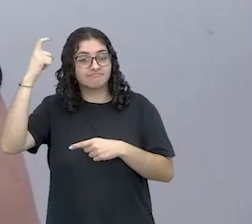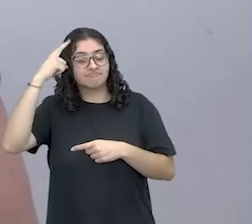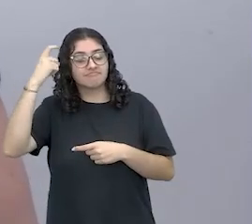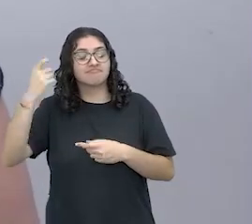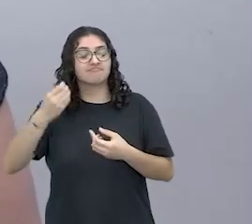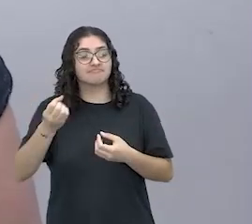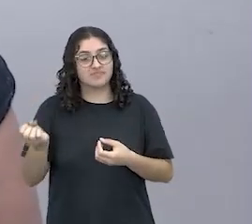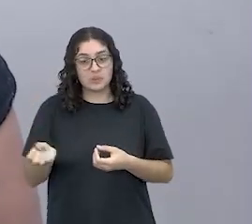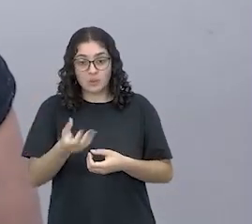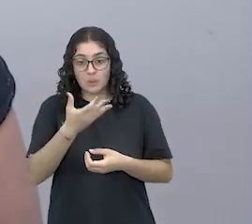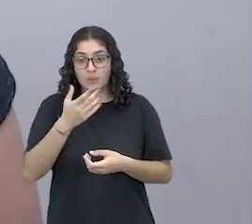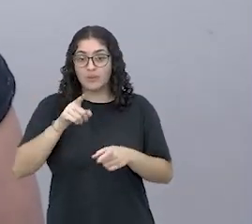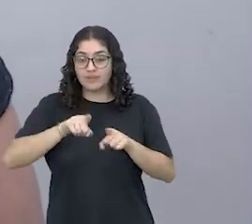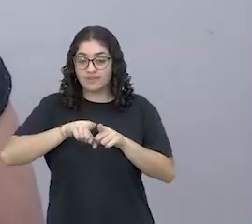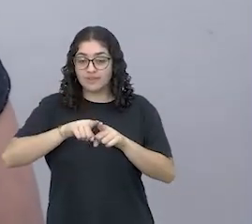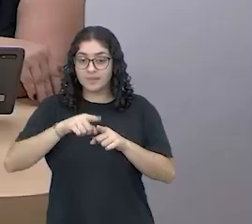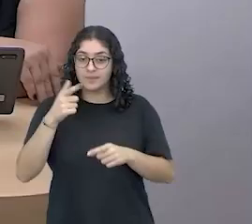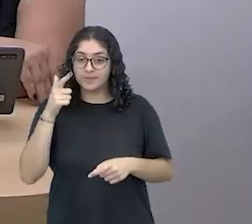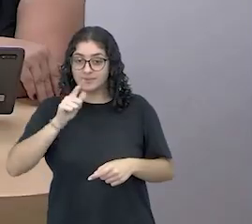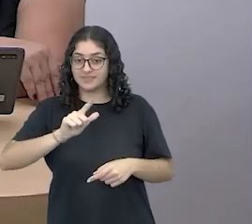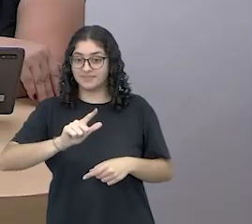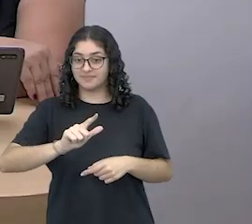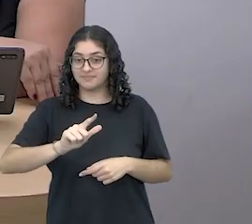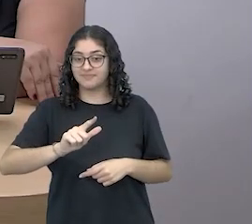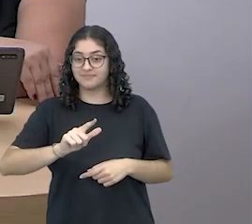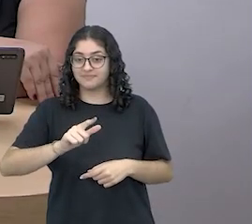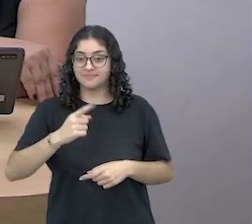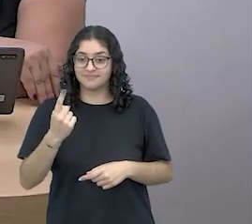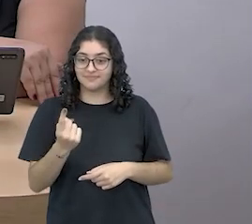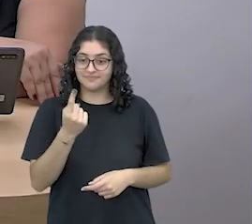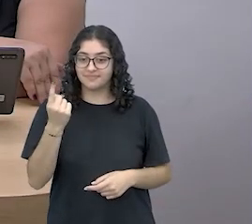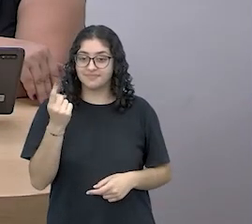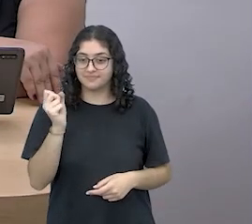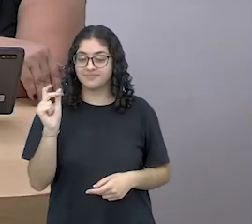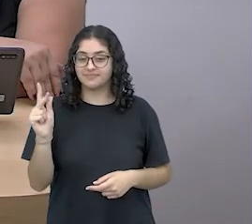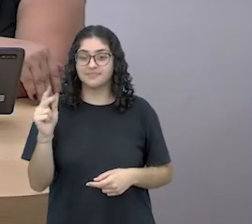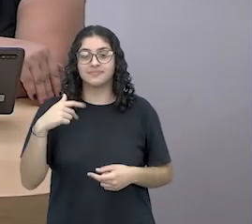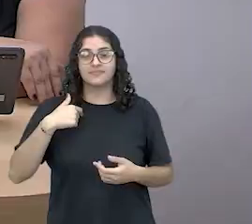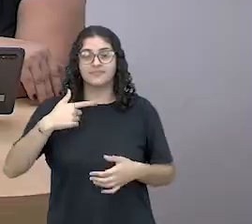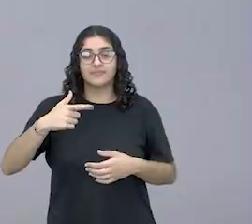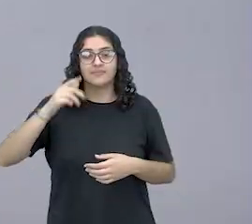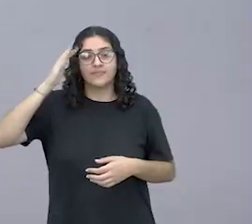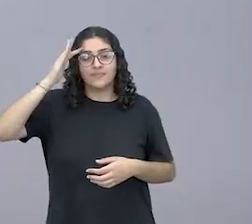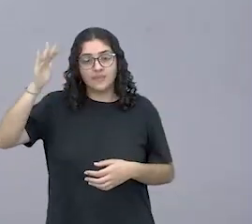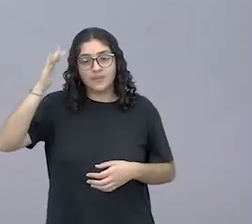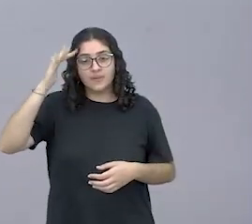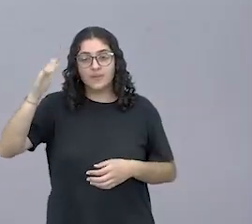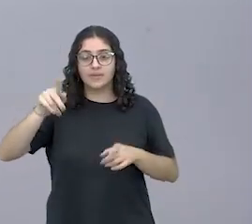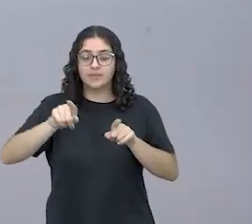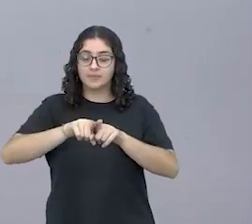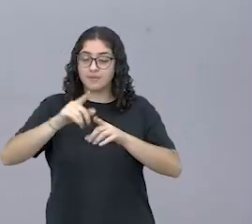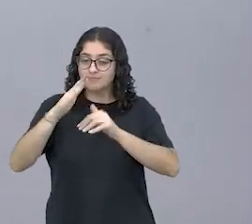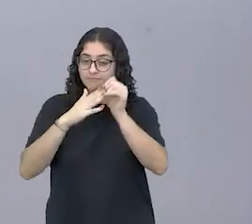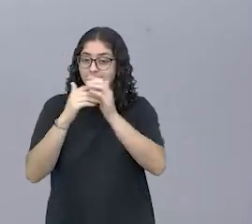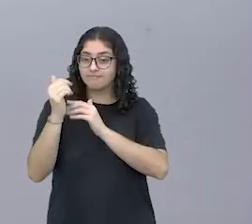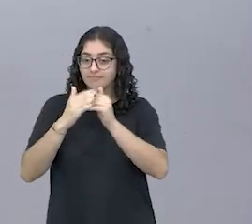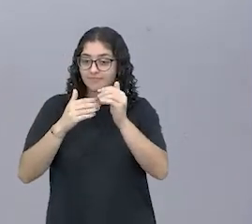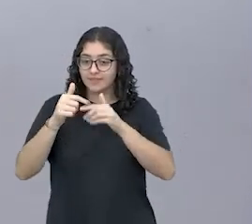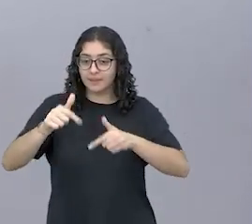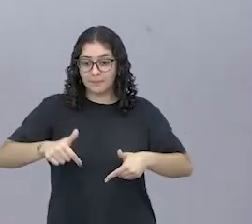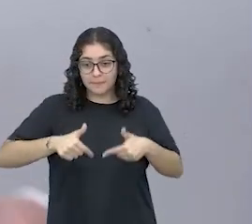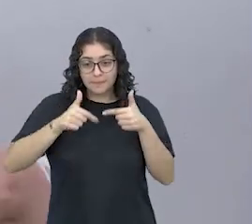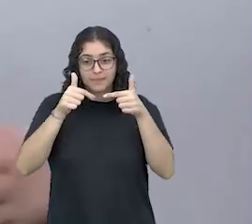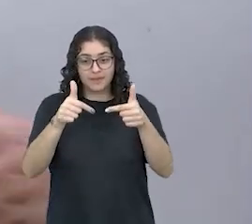criatividade e a autonomia deles, né? Eu vou trabalhar tanto a teoria quanto a prática, né?